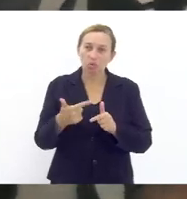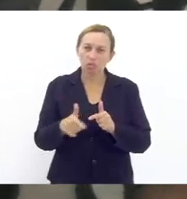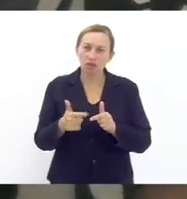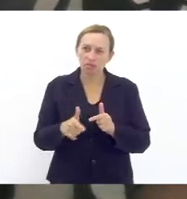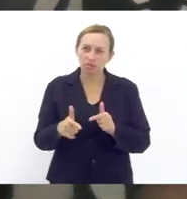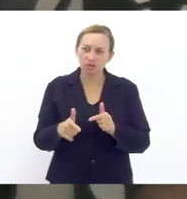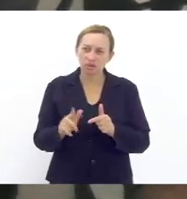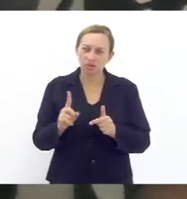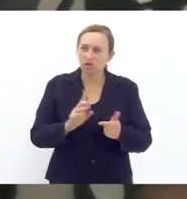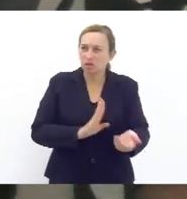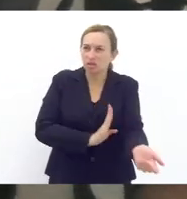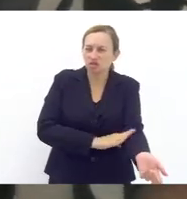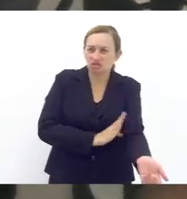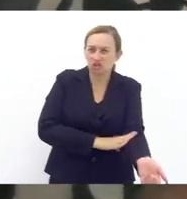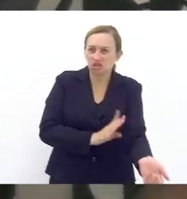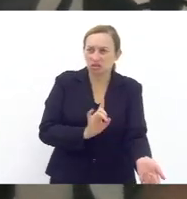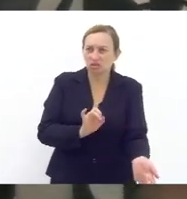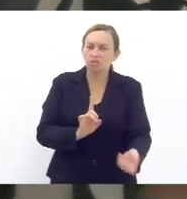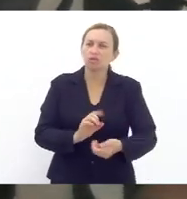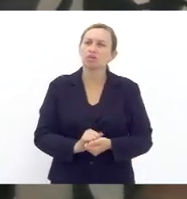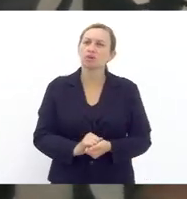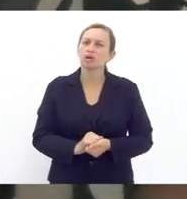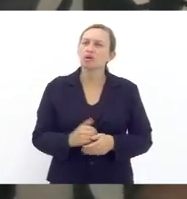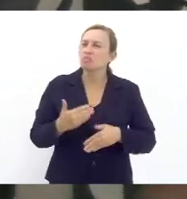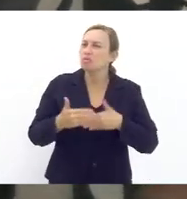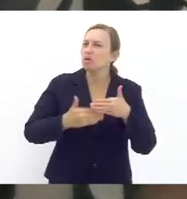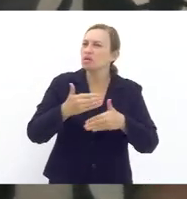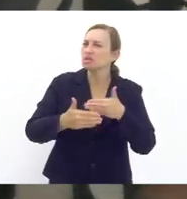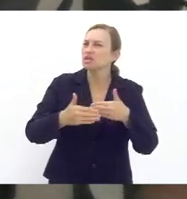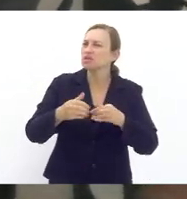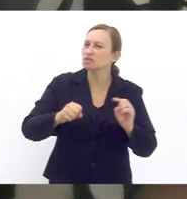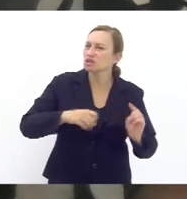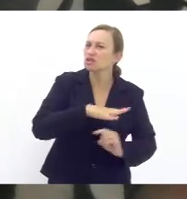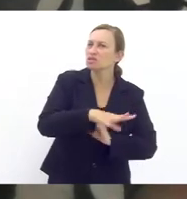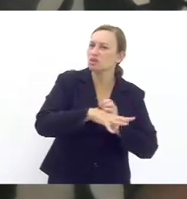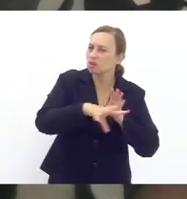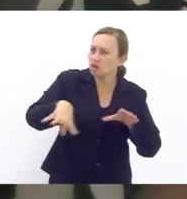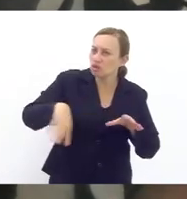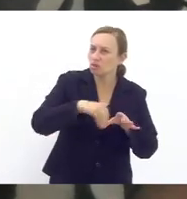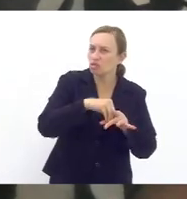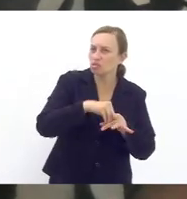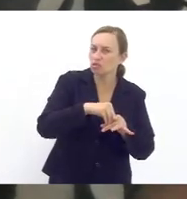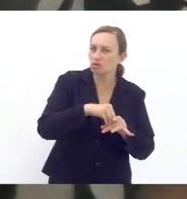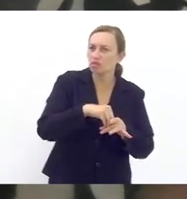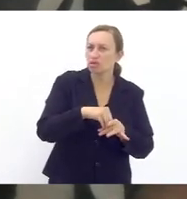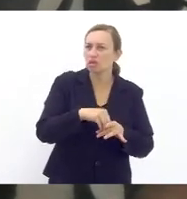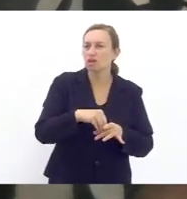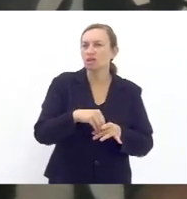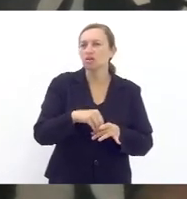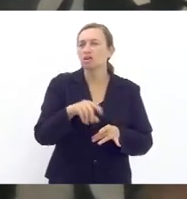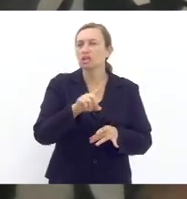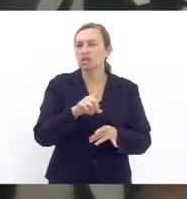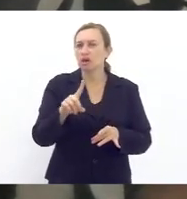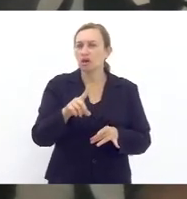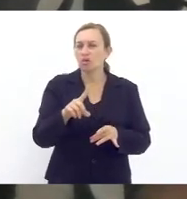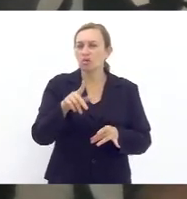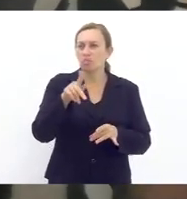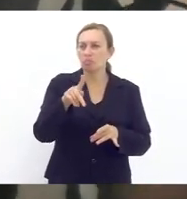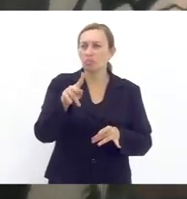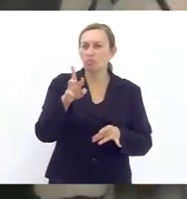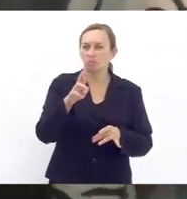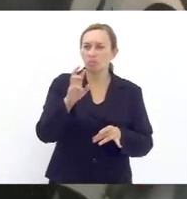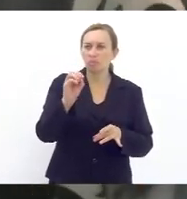nem mesmo no campo Progressista tá gente eu acho que é um processo de sociedade incluindo o campo não Progressista Porque isso tem a ver com ampliação da vida